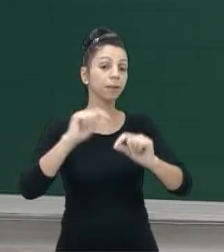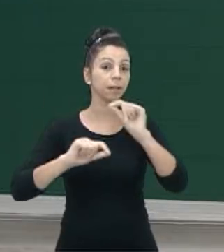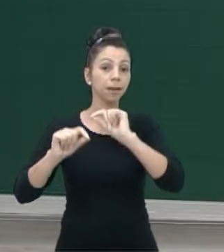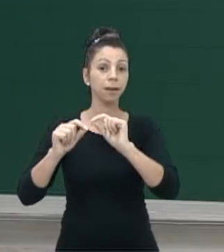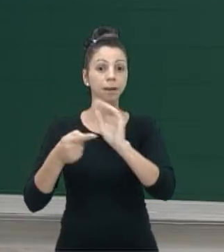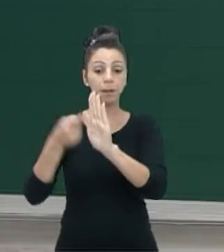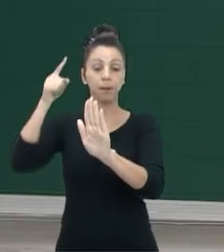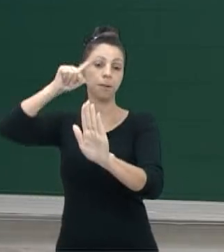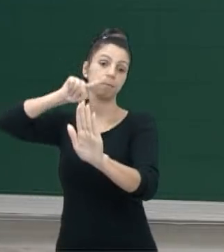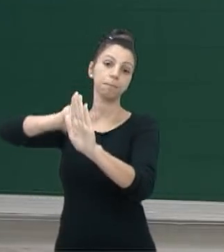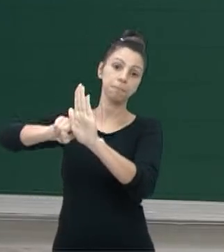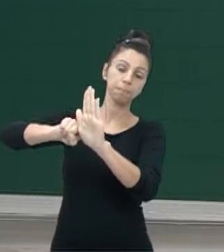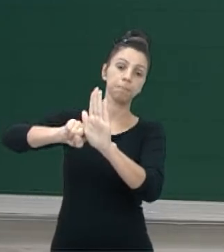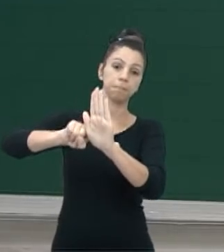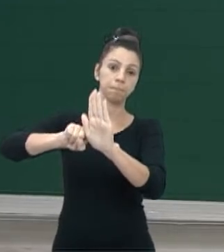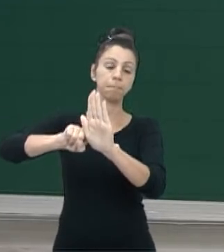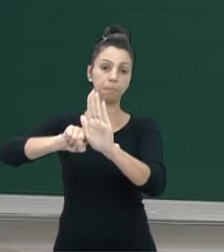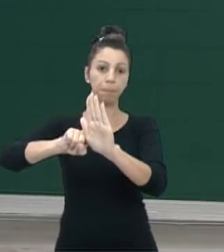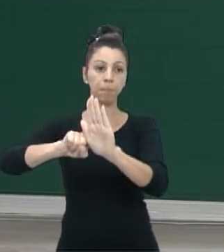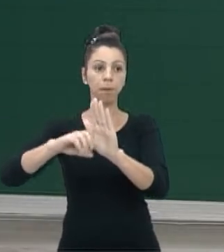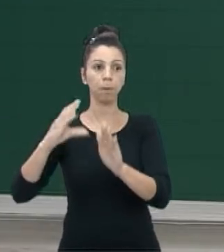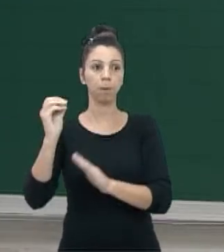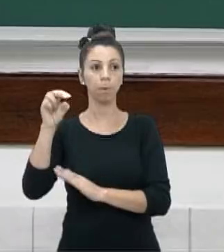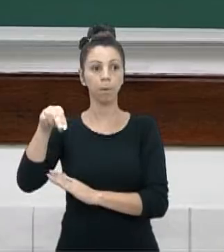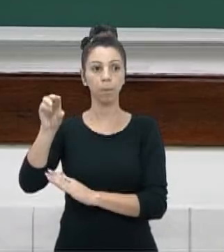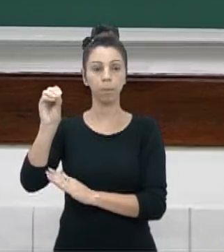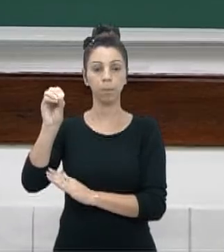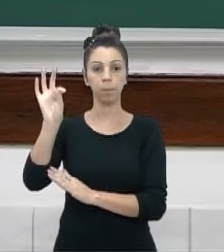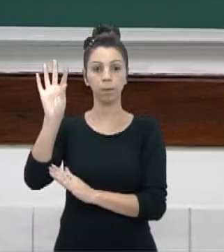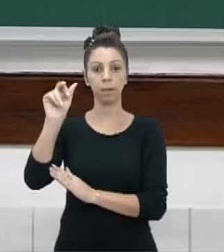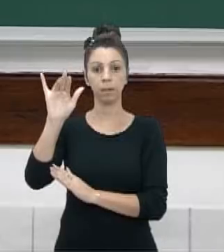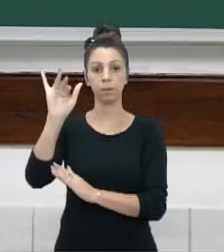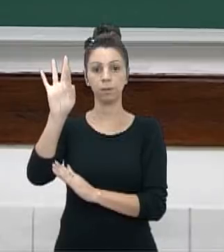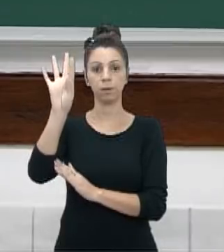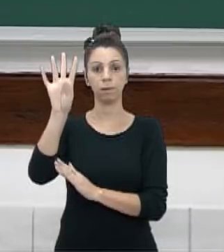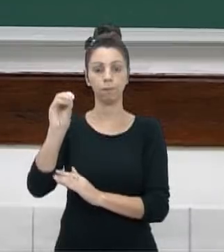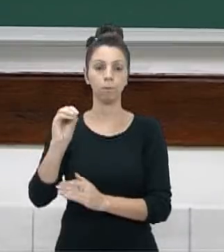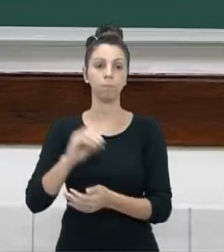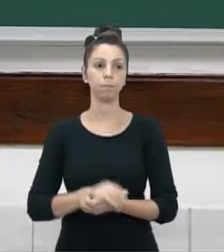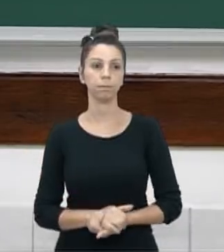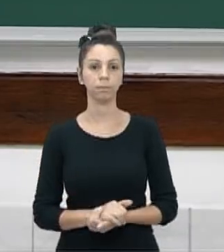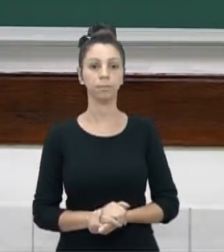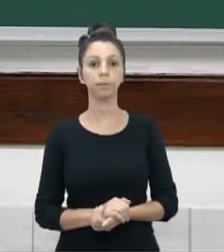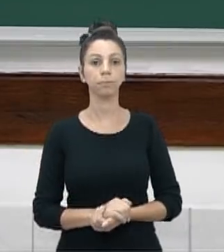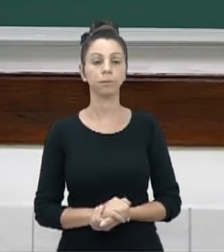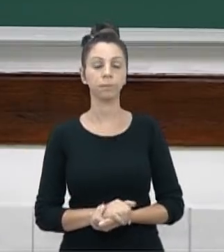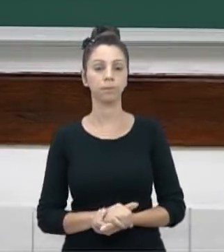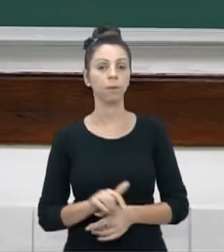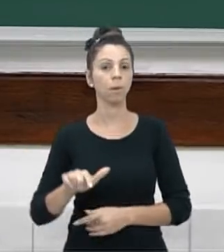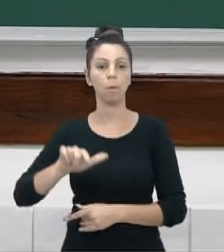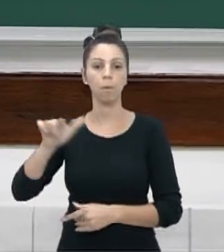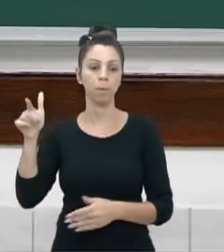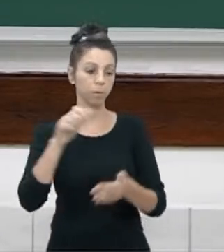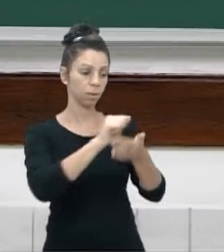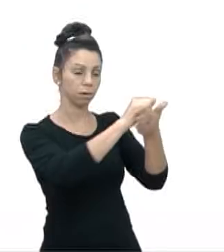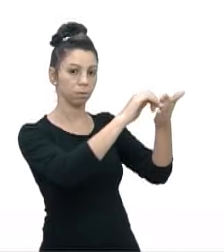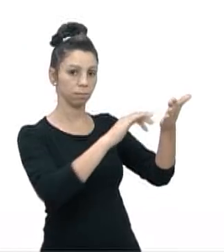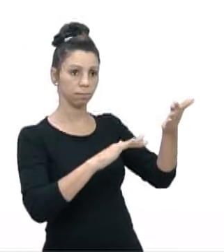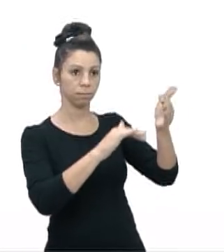ideia aí figurada, sentido, portanto, conotativo. Ok, pessoal? Vamos lá? Mais um exercício